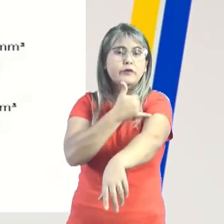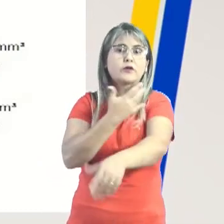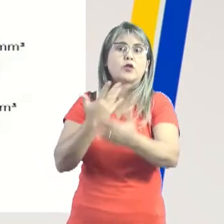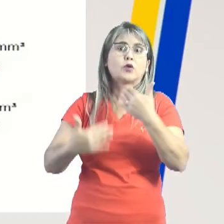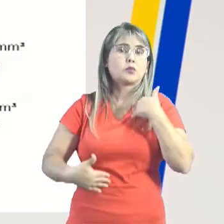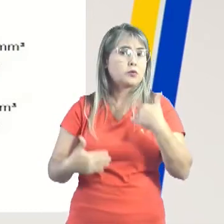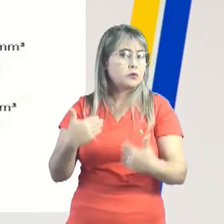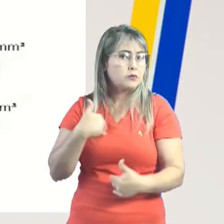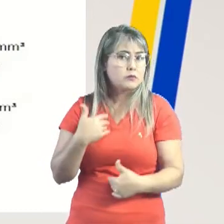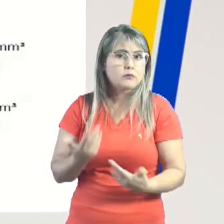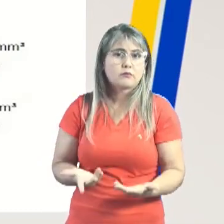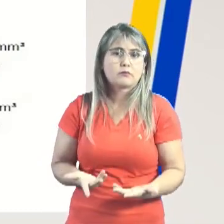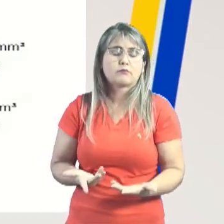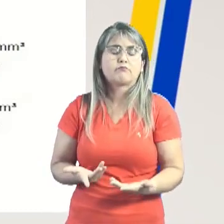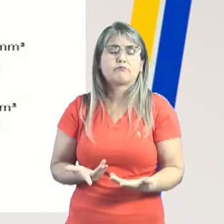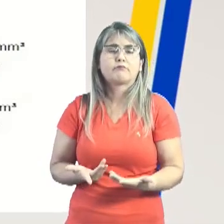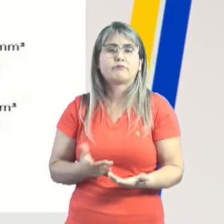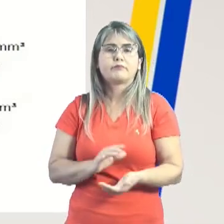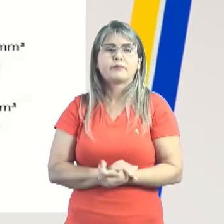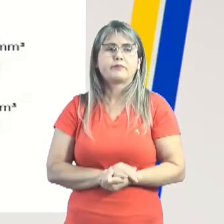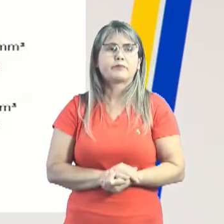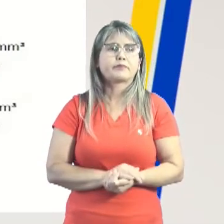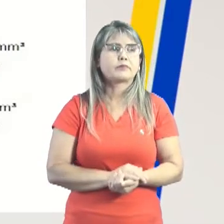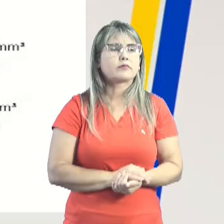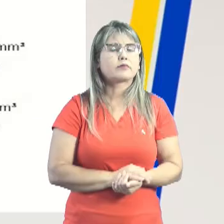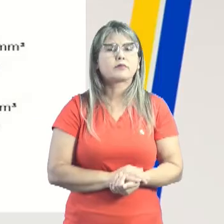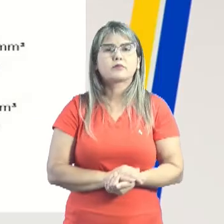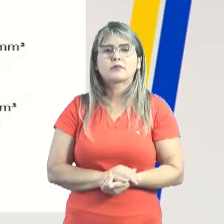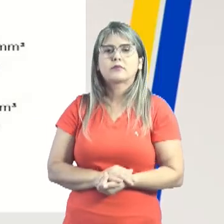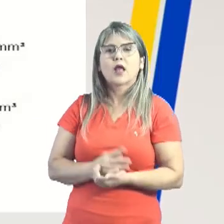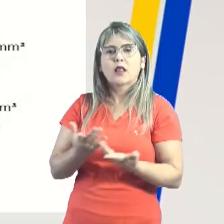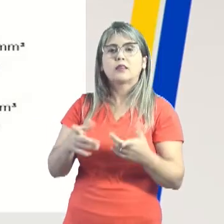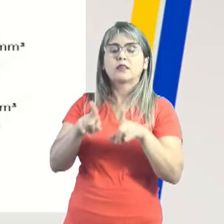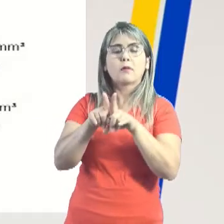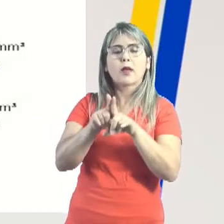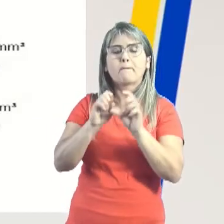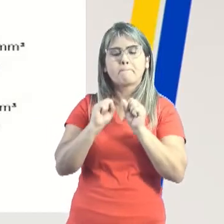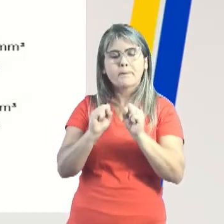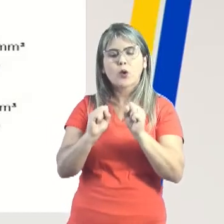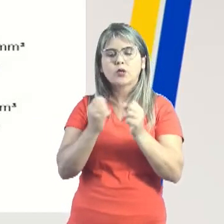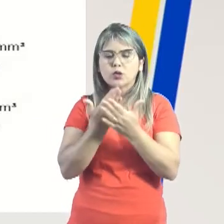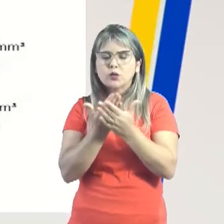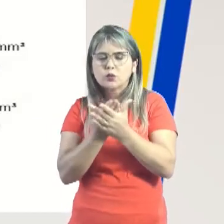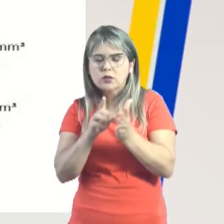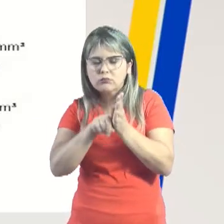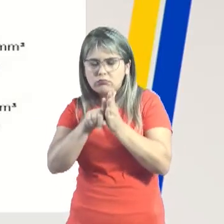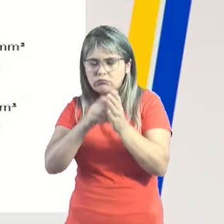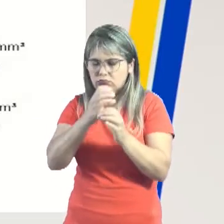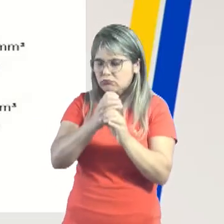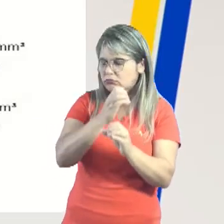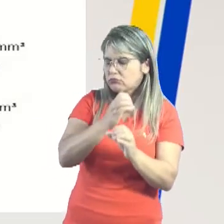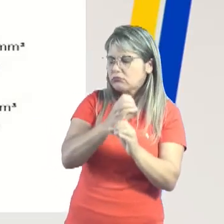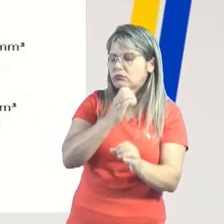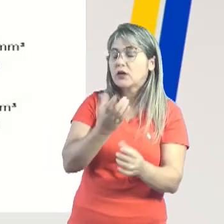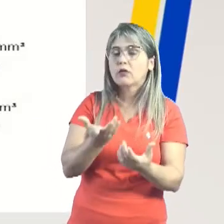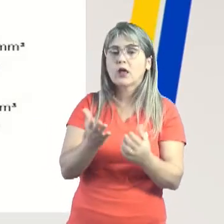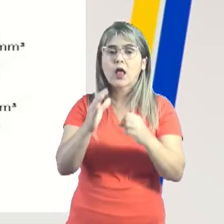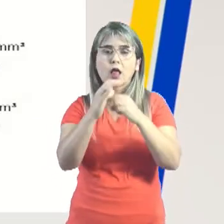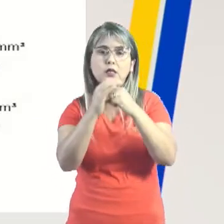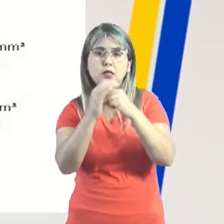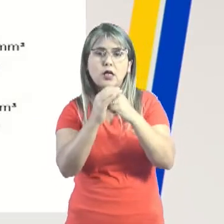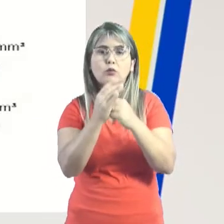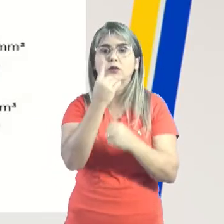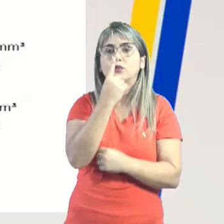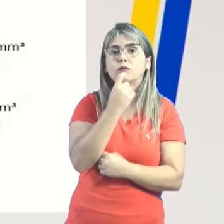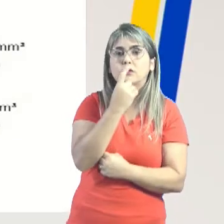o plasma sanguíneo. Mas ele pode querer analisar as suas células sanguíneas. E aí ele vai analisar a parte vermelha. Viu?